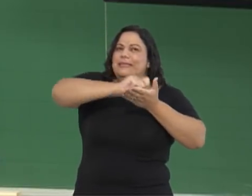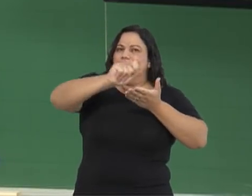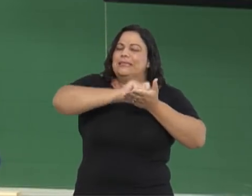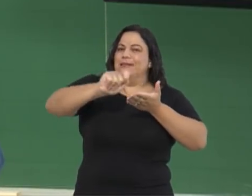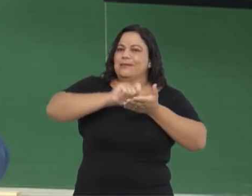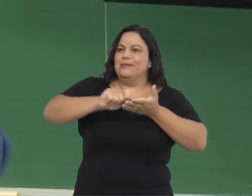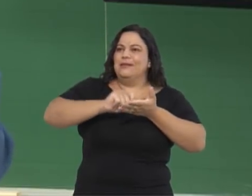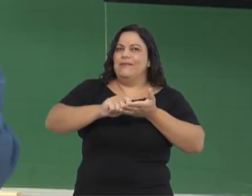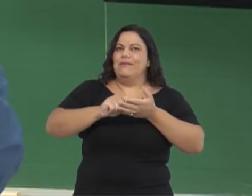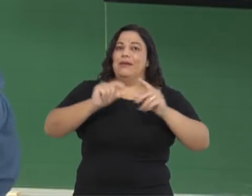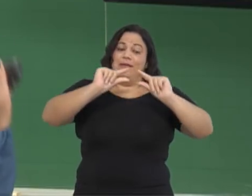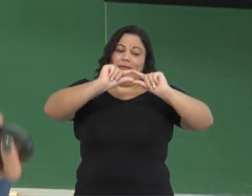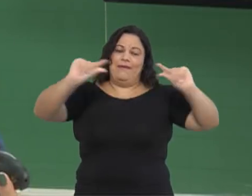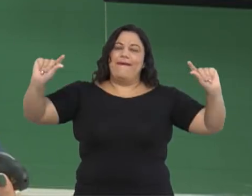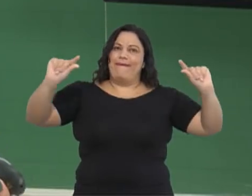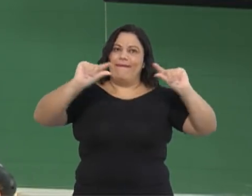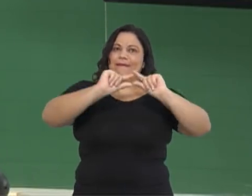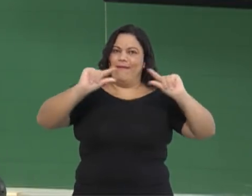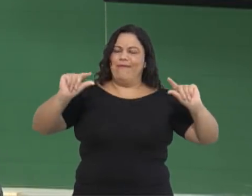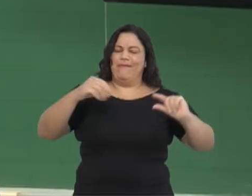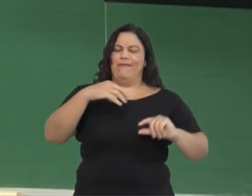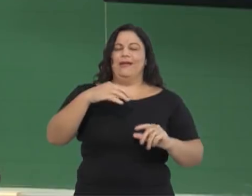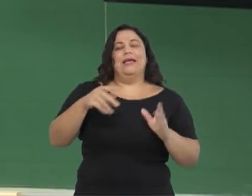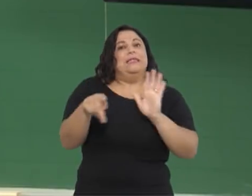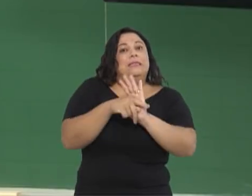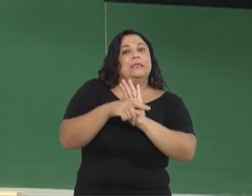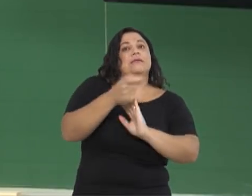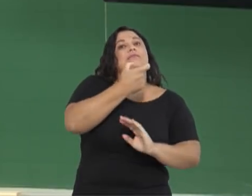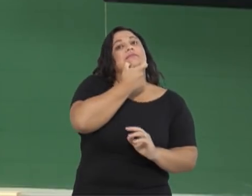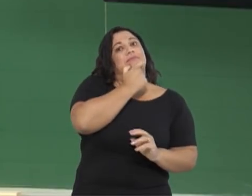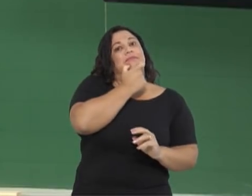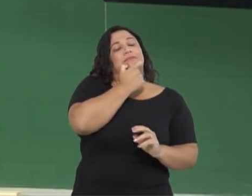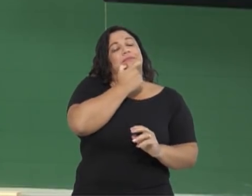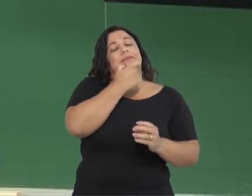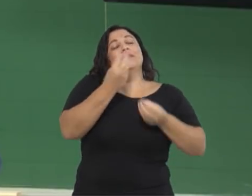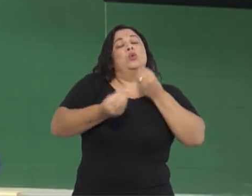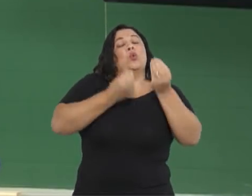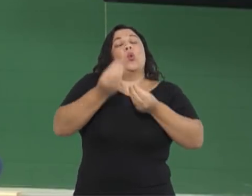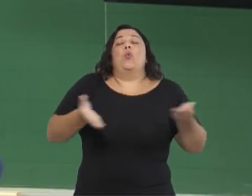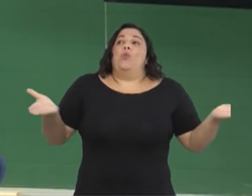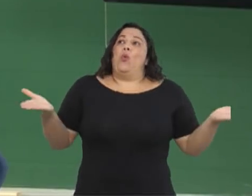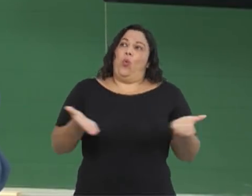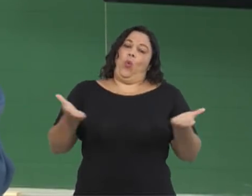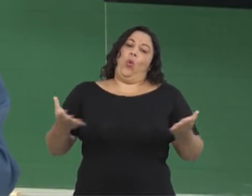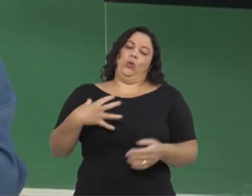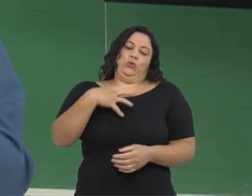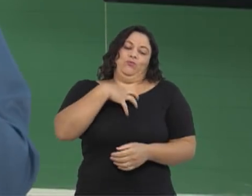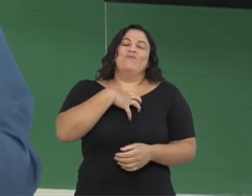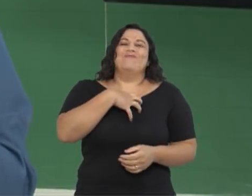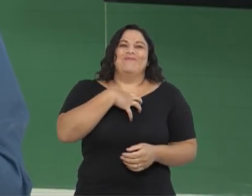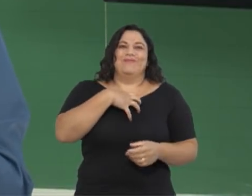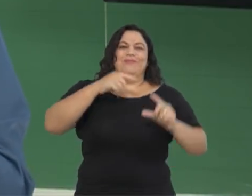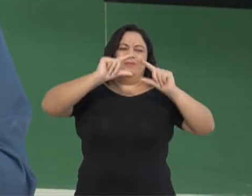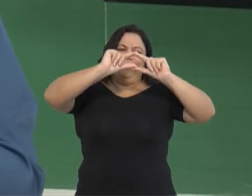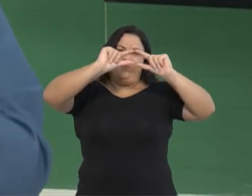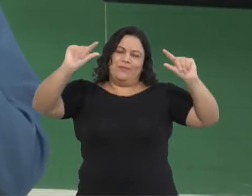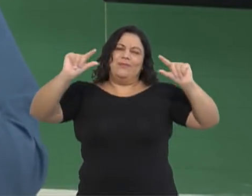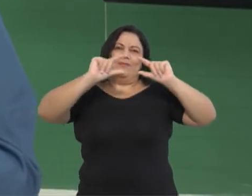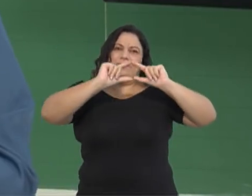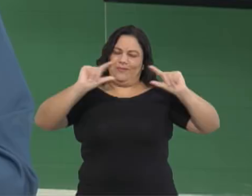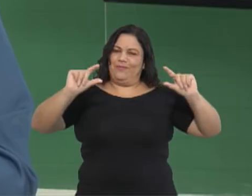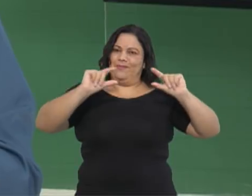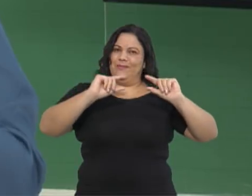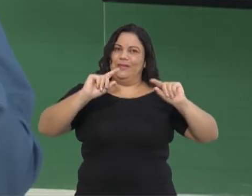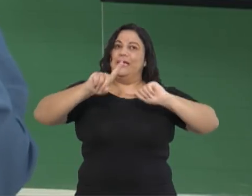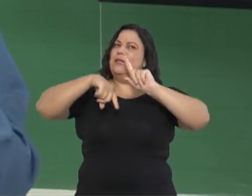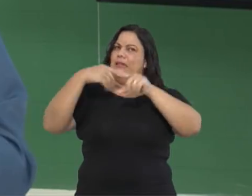em inglês. Como eu estou me sentindo hoje? E aí, levem essas frasezinhas para a escola. Eu acho que vai ser uma aula